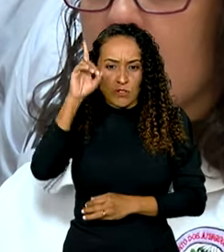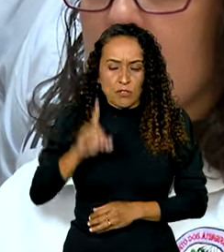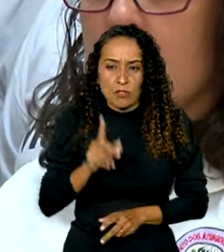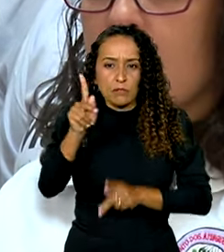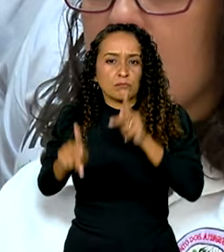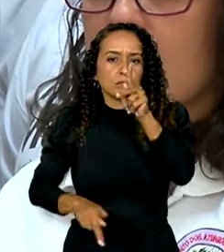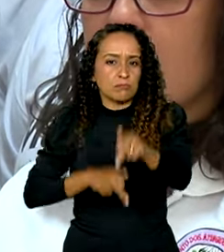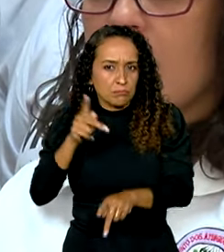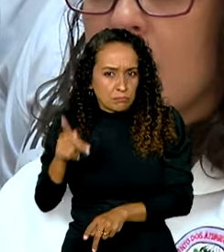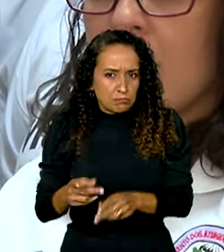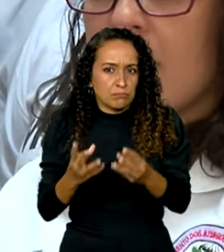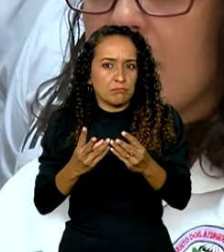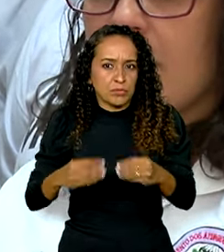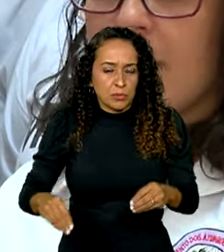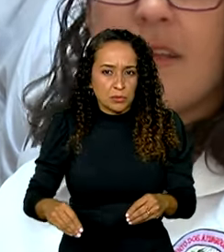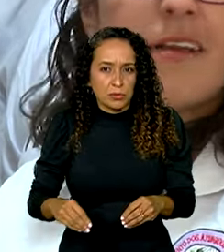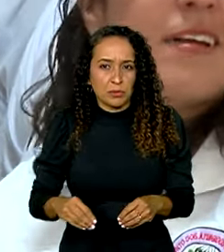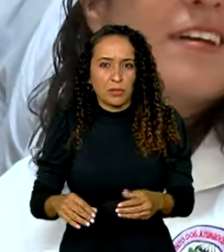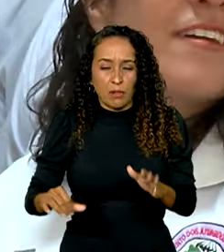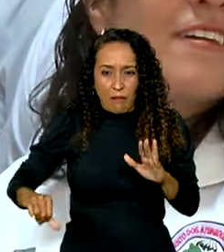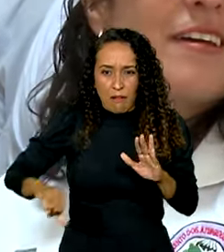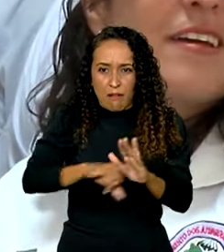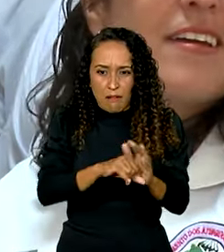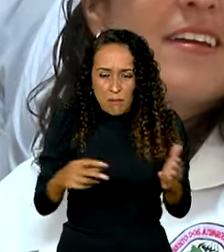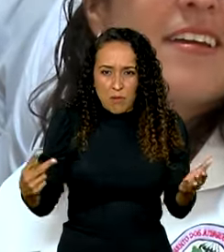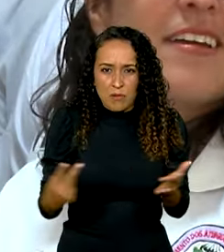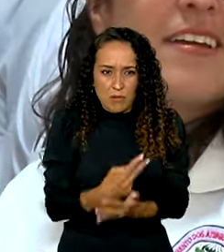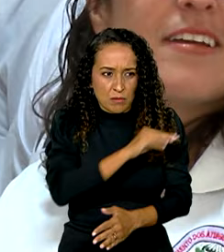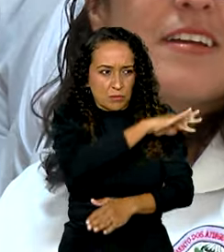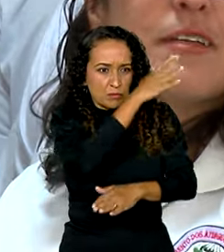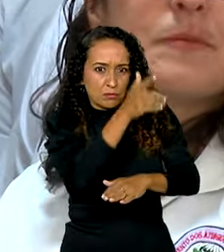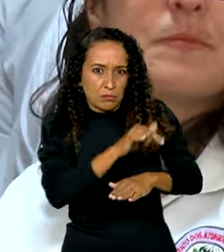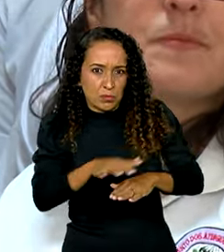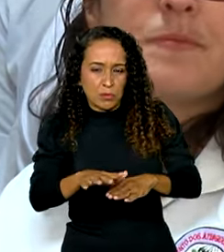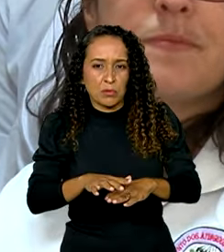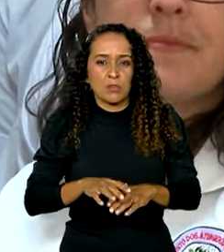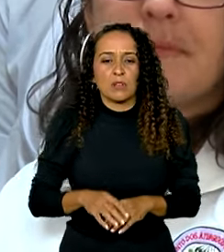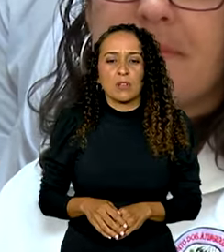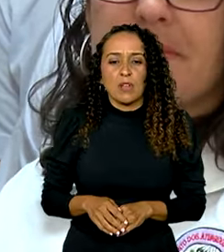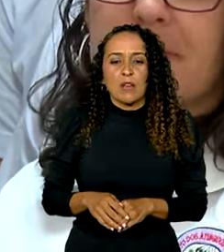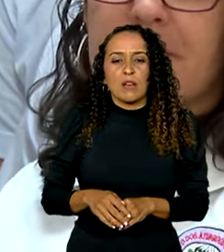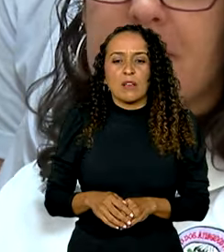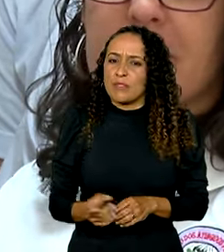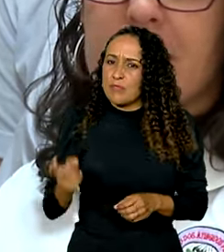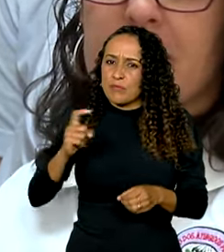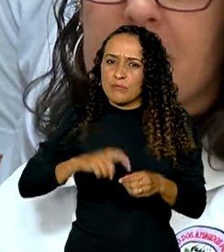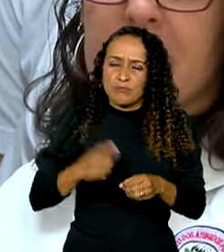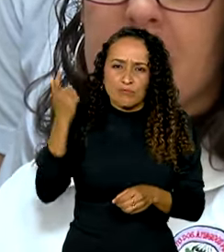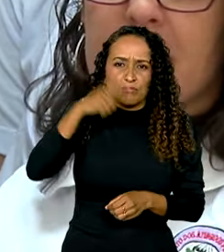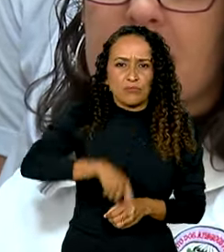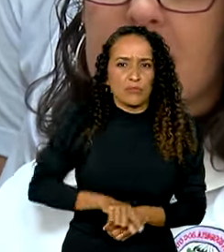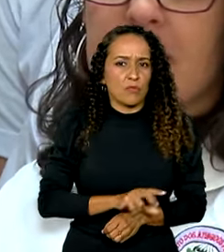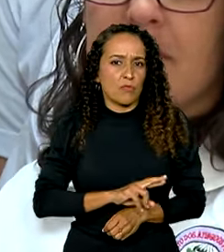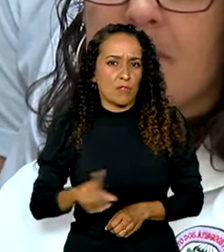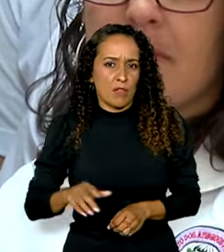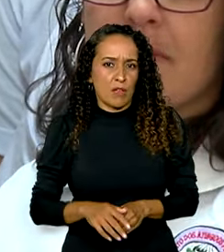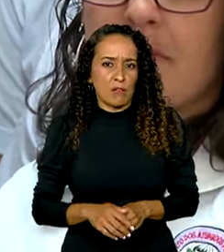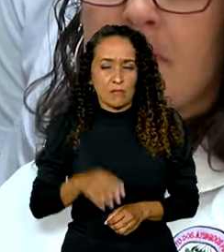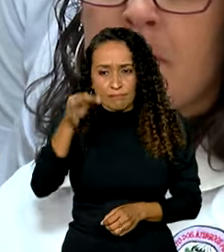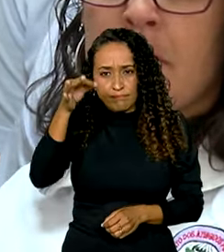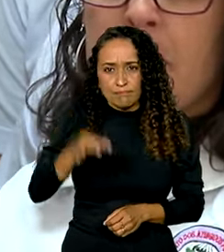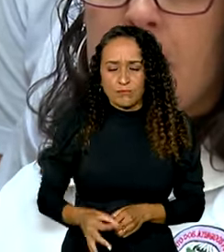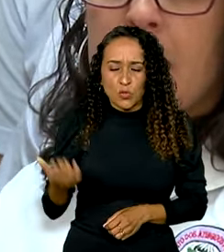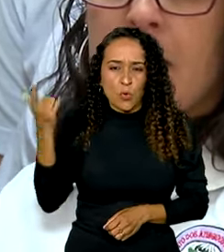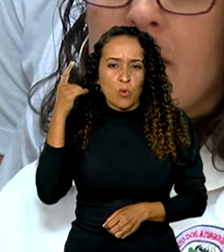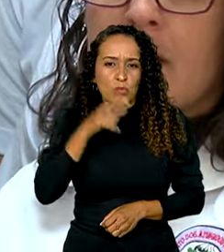atingidas, para que crimes como esse, que aconteceu lá em Brumadinho, lá em Mariana, não voltem a se repetir mais, para que de fato a gente